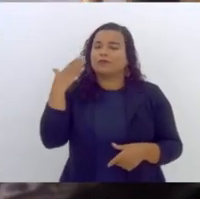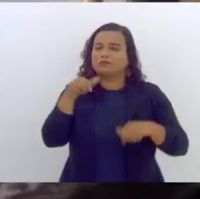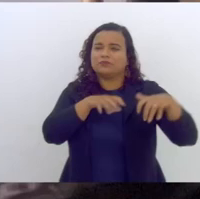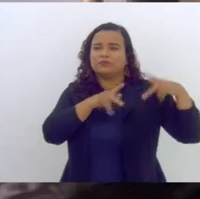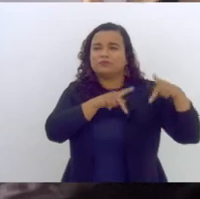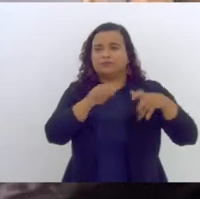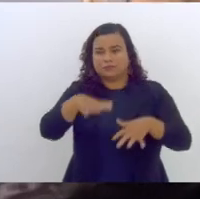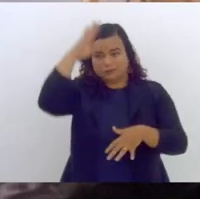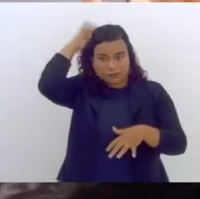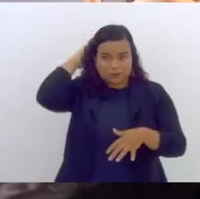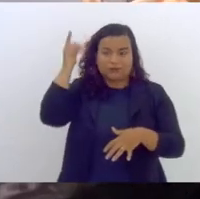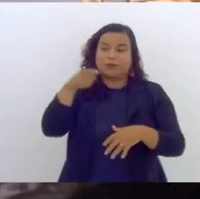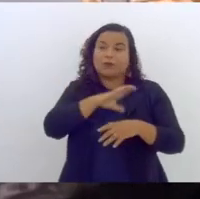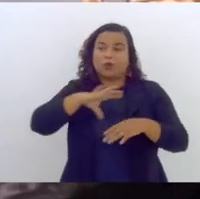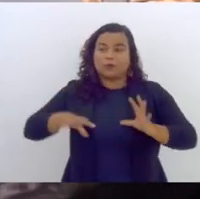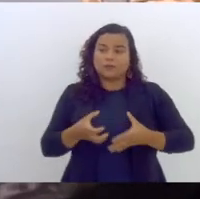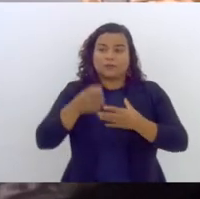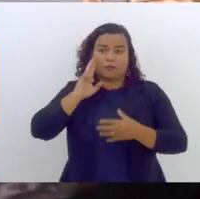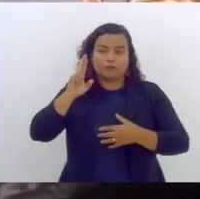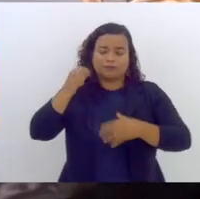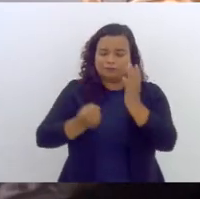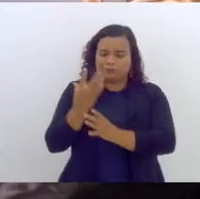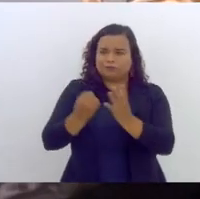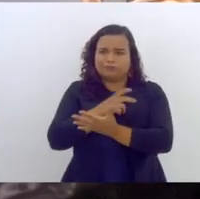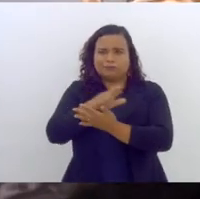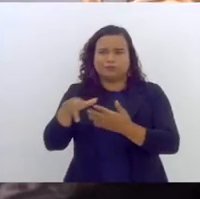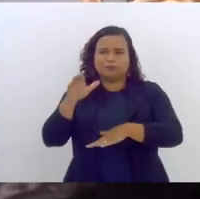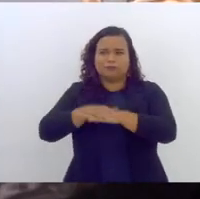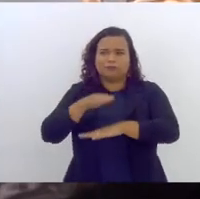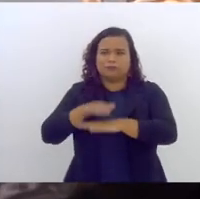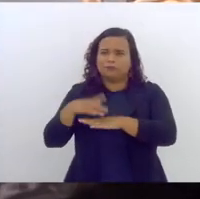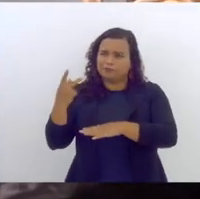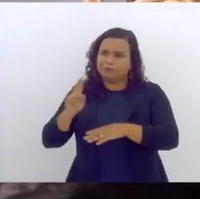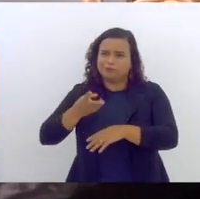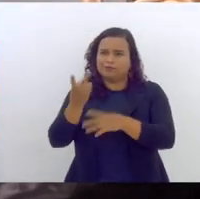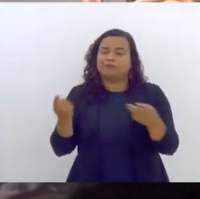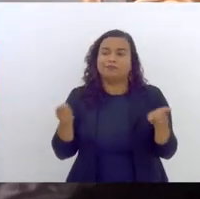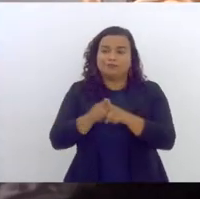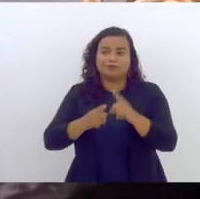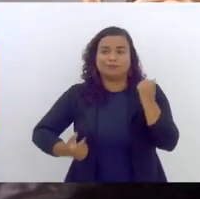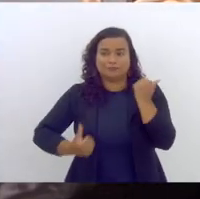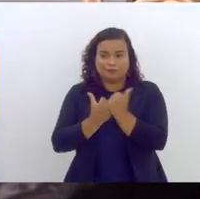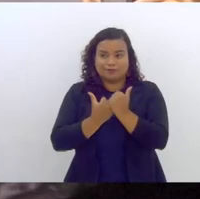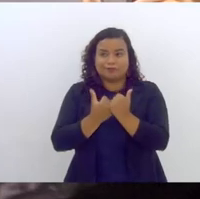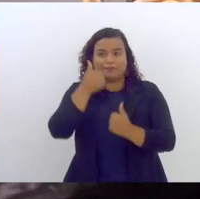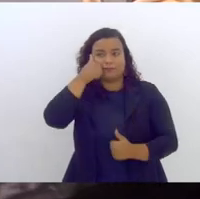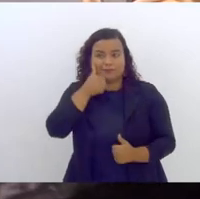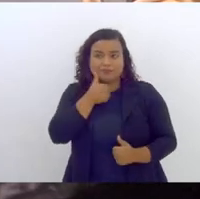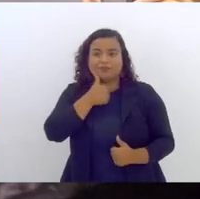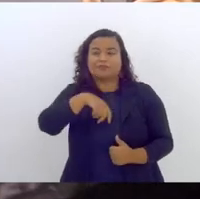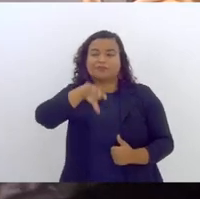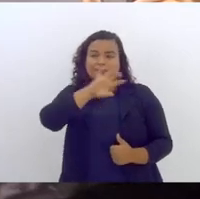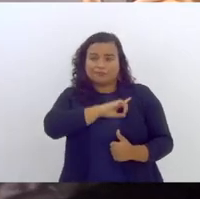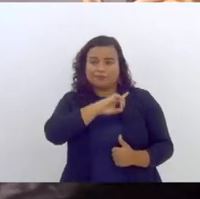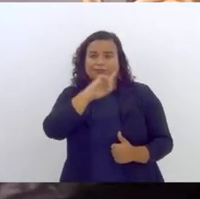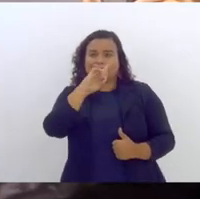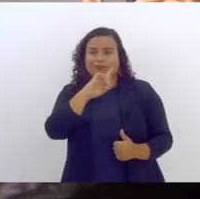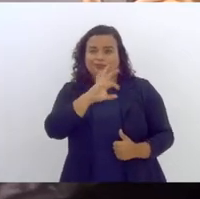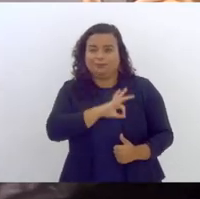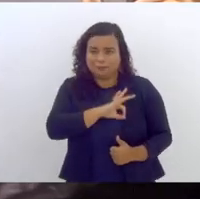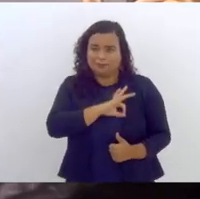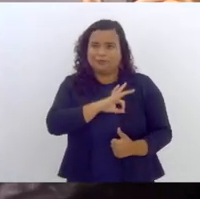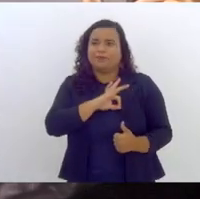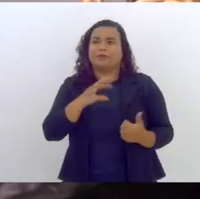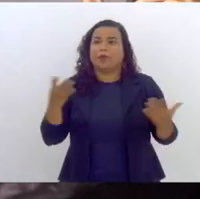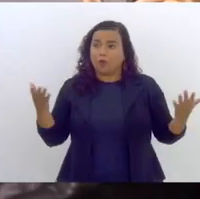muito do que essa comissão já produziu até hoje sempre em parceria com a deputada delegada Marta Rocha não é só porque a pauta hoje